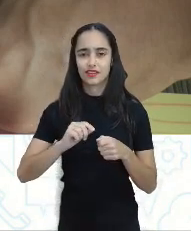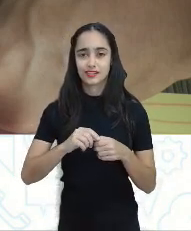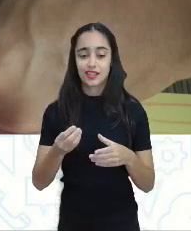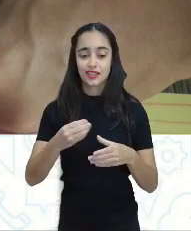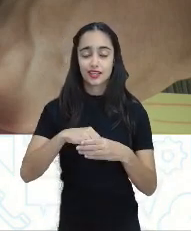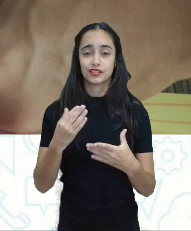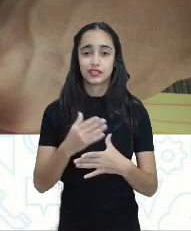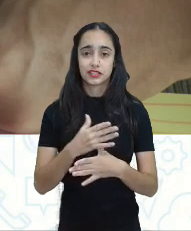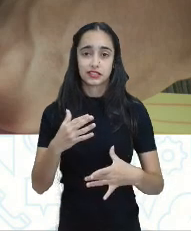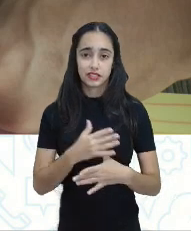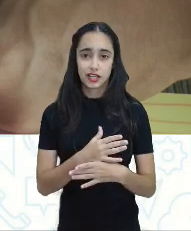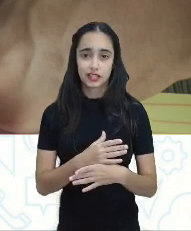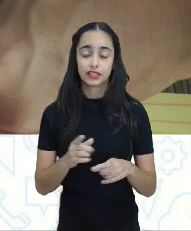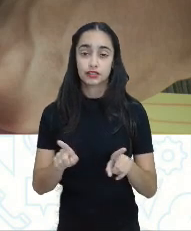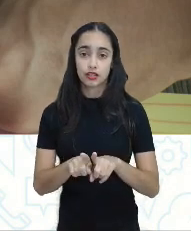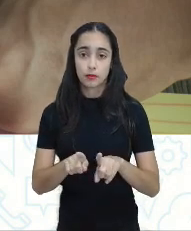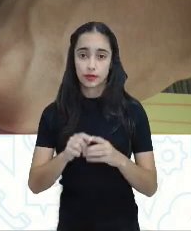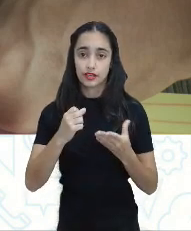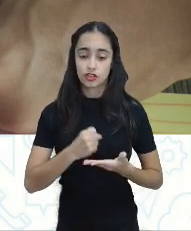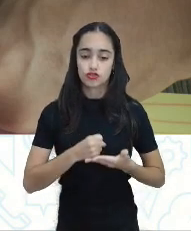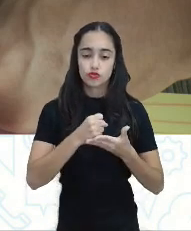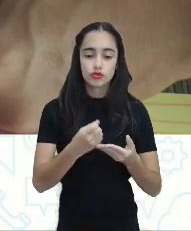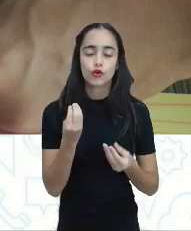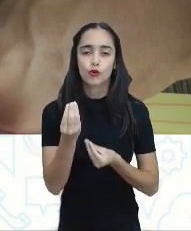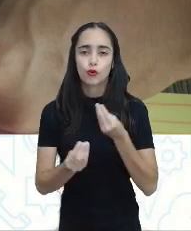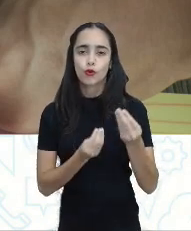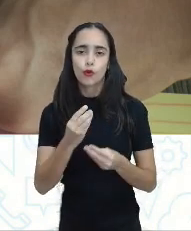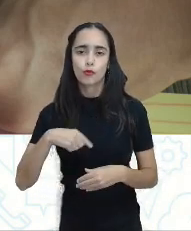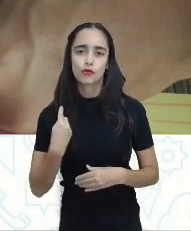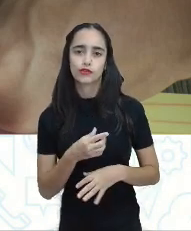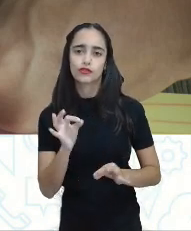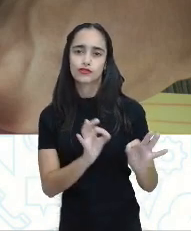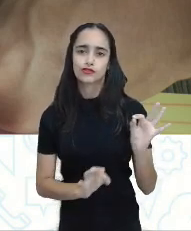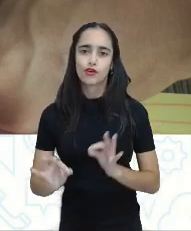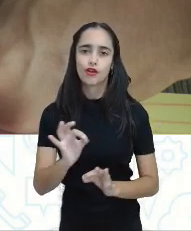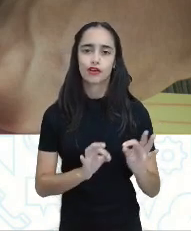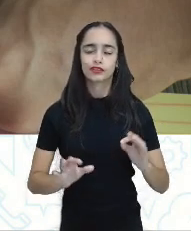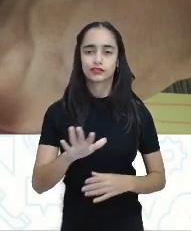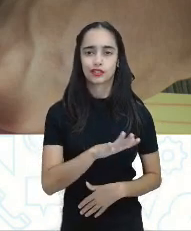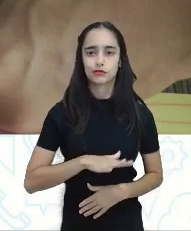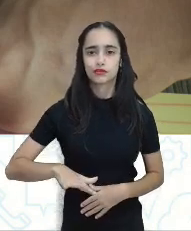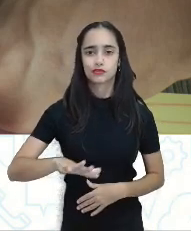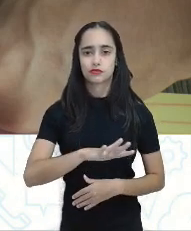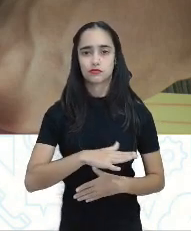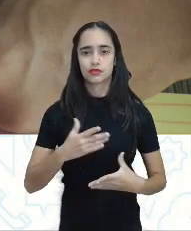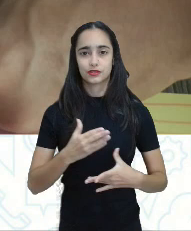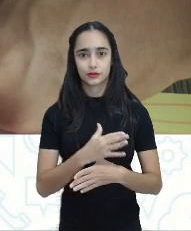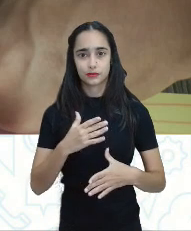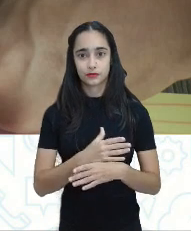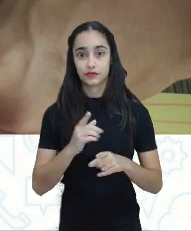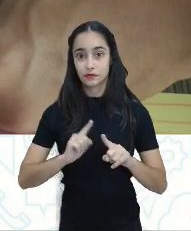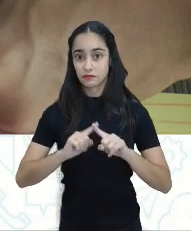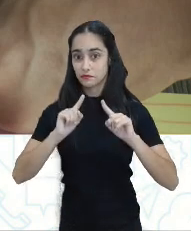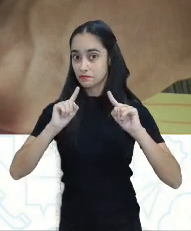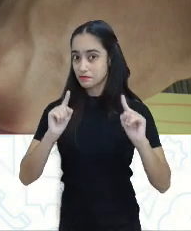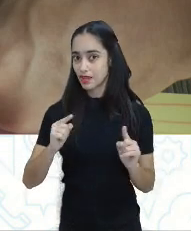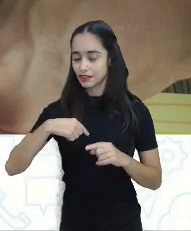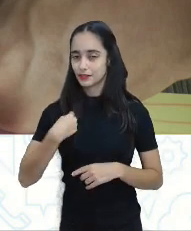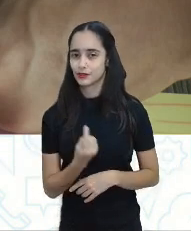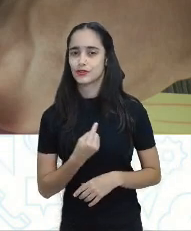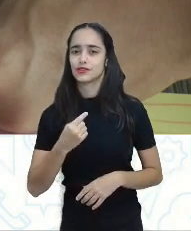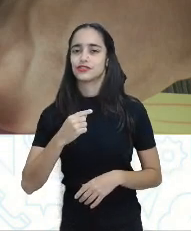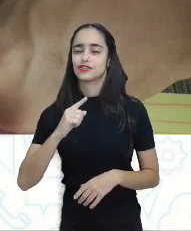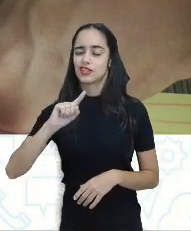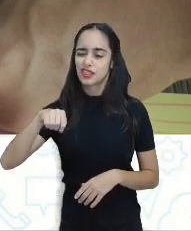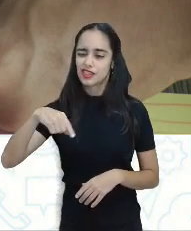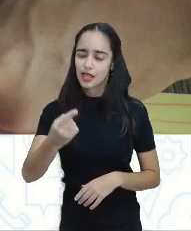vai dar orientação de como a gente vai organizar esse espaço urbano. Mas a gente vai ter uma aula para se debruçar mais